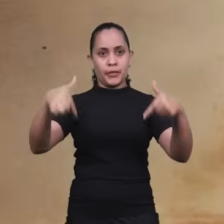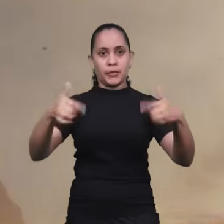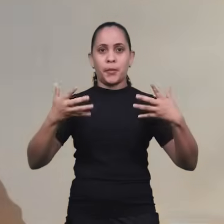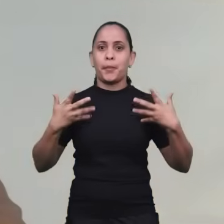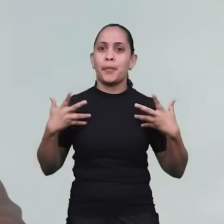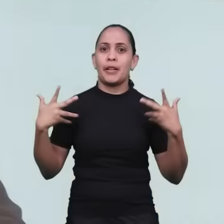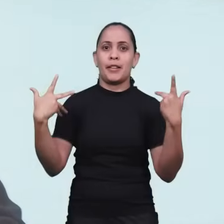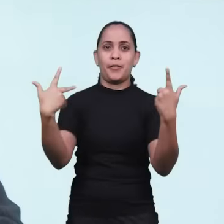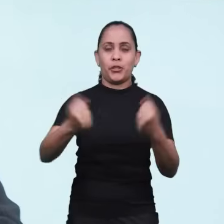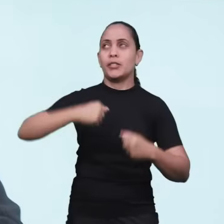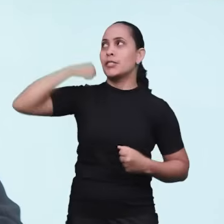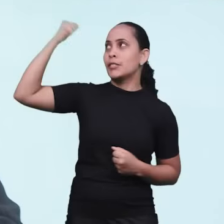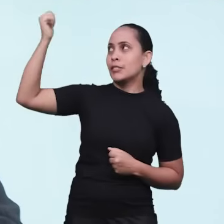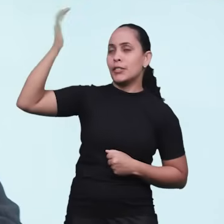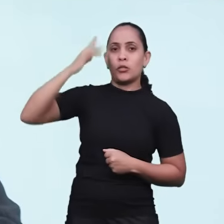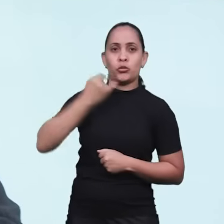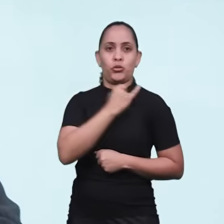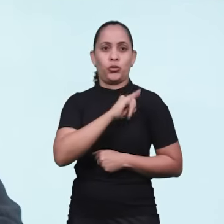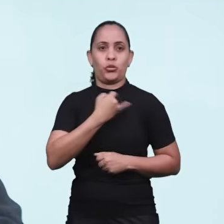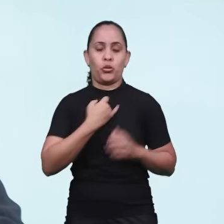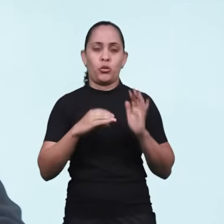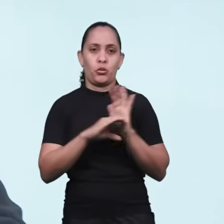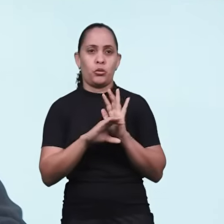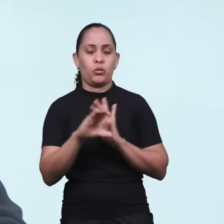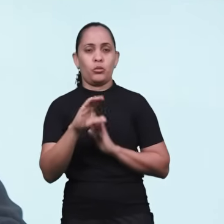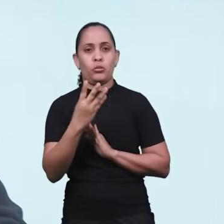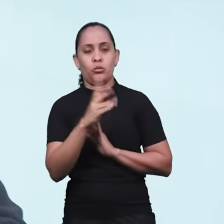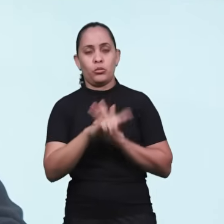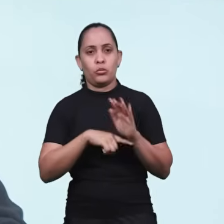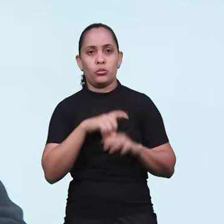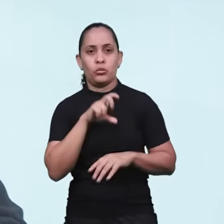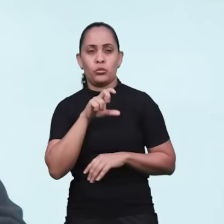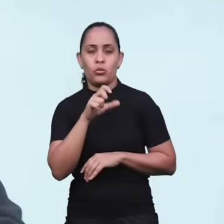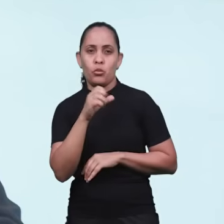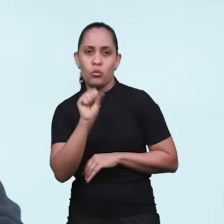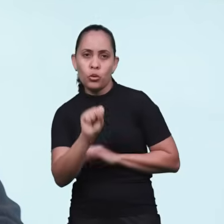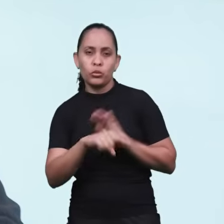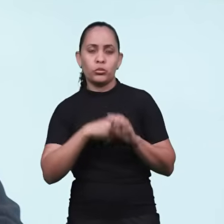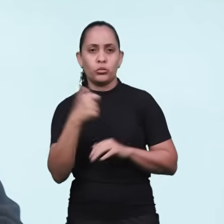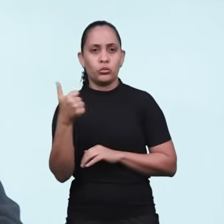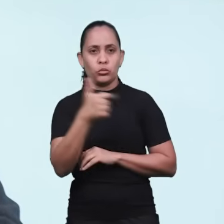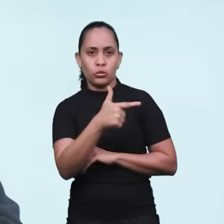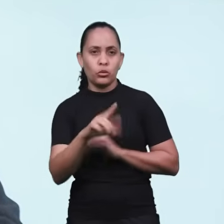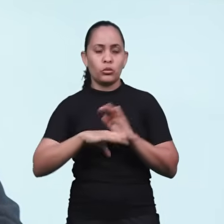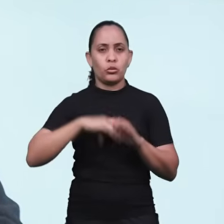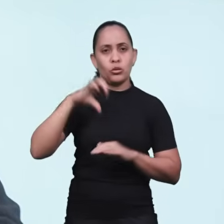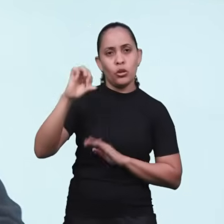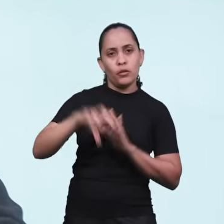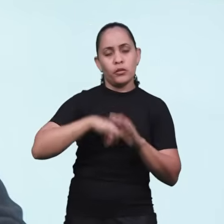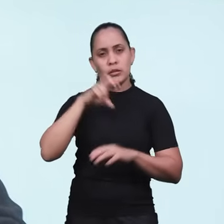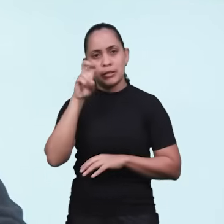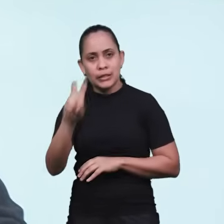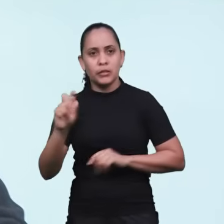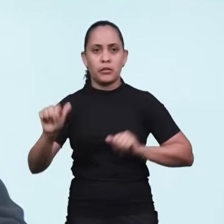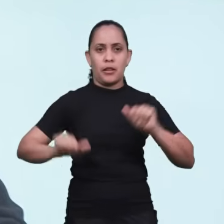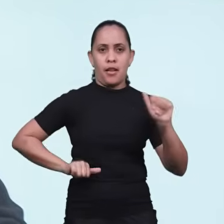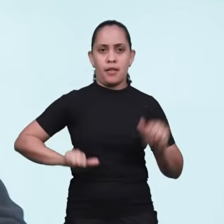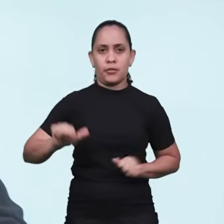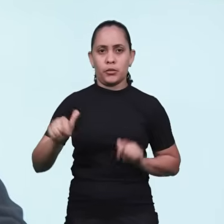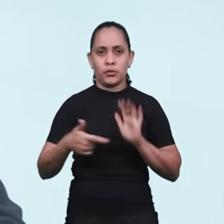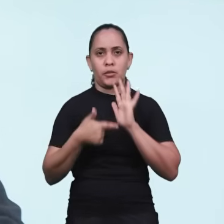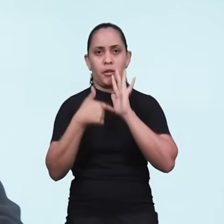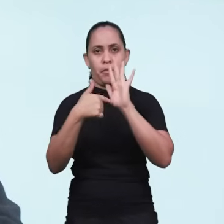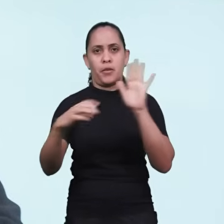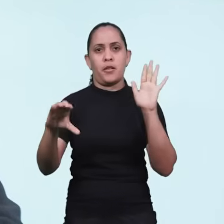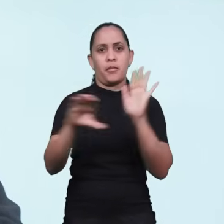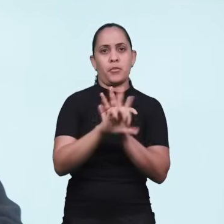a manifestação plena dessa luz. Está em João 1, 4, 5, 8, 12, João 9, 5,